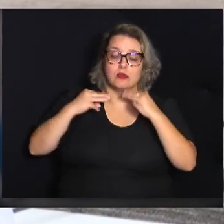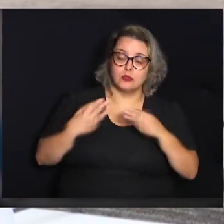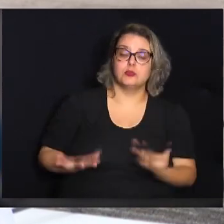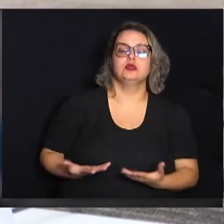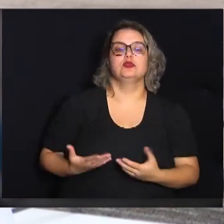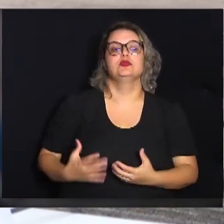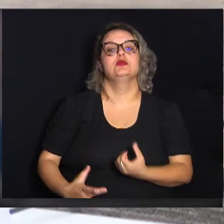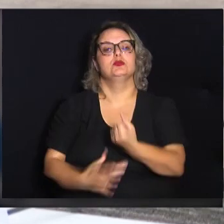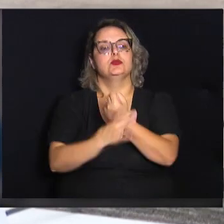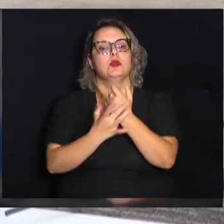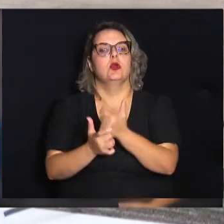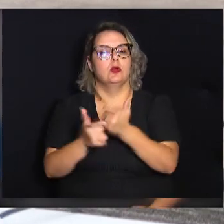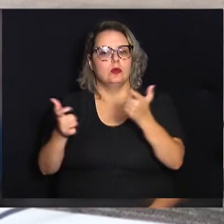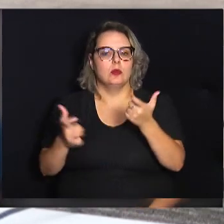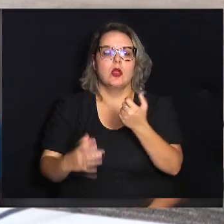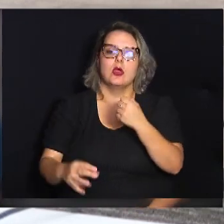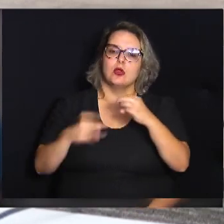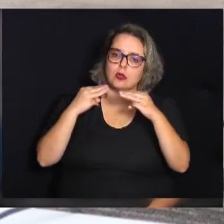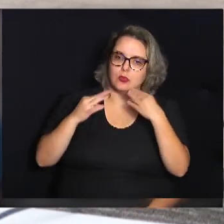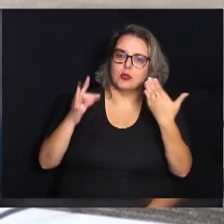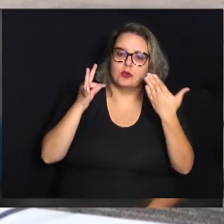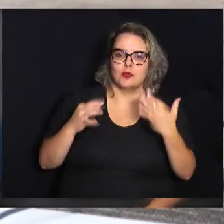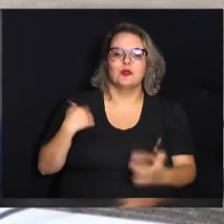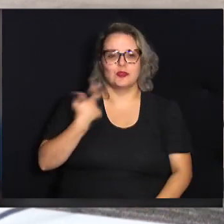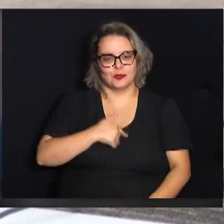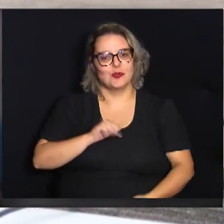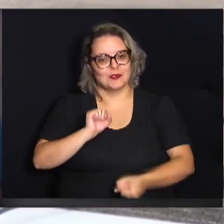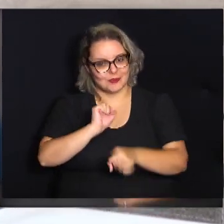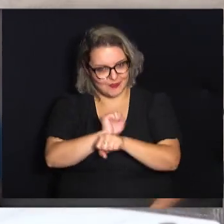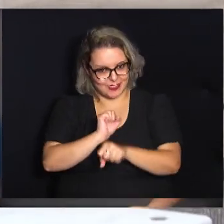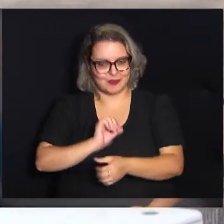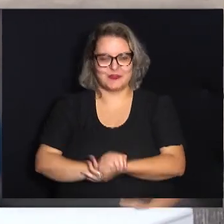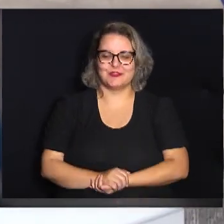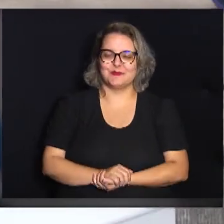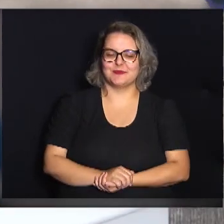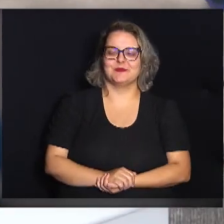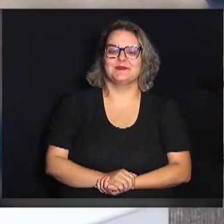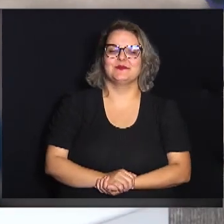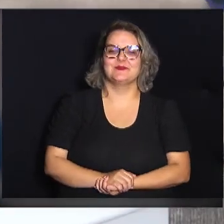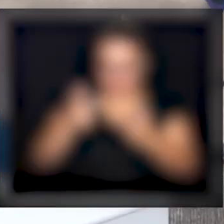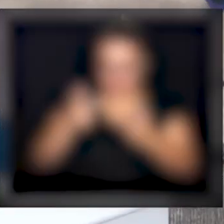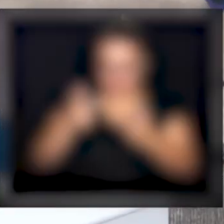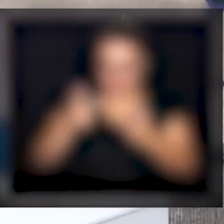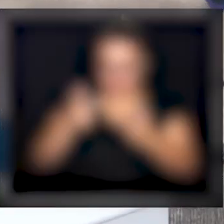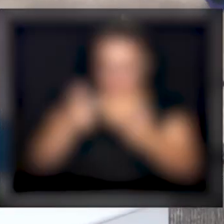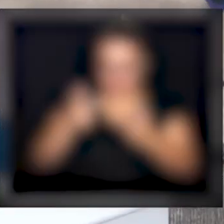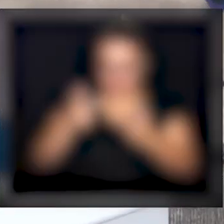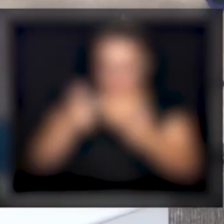explicações e uma ótima tarde para o senhor. Eu que agradeço. Boa tarde também a todos e todas.